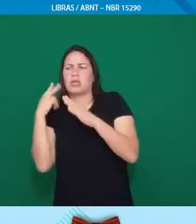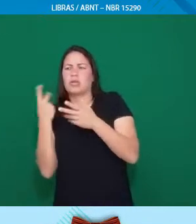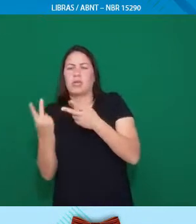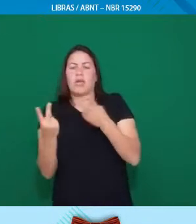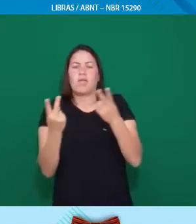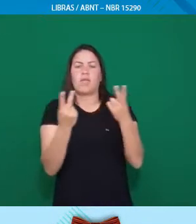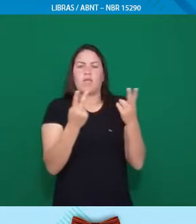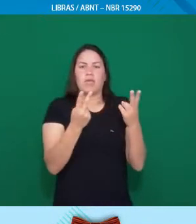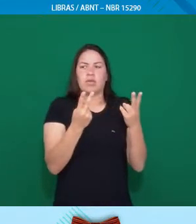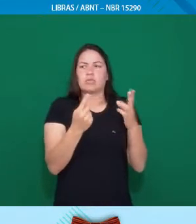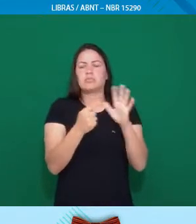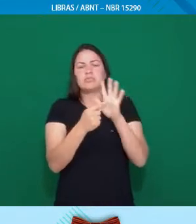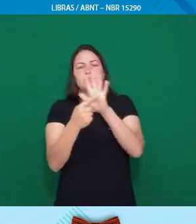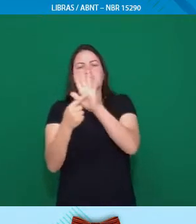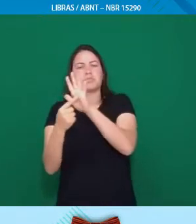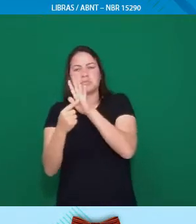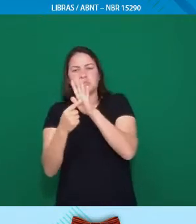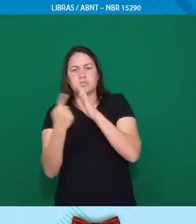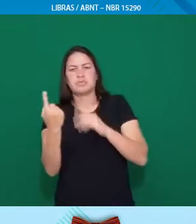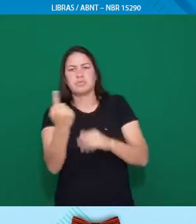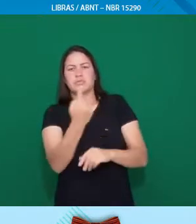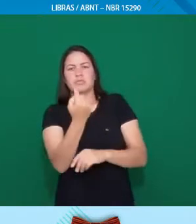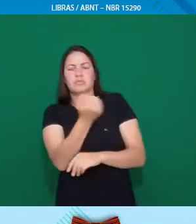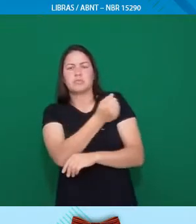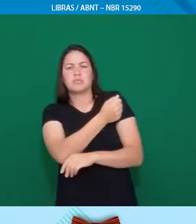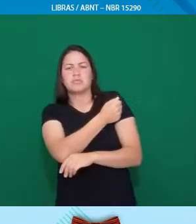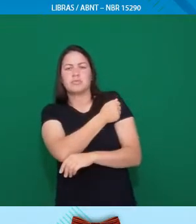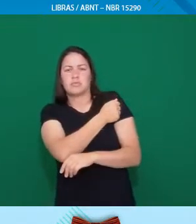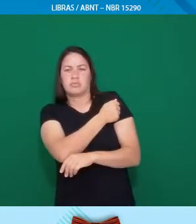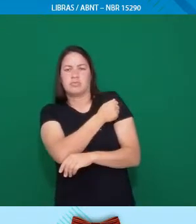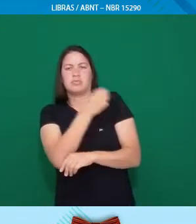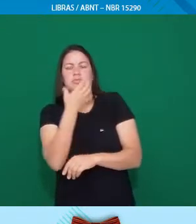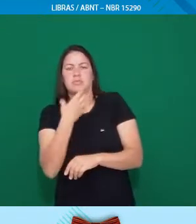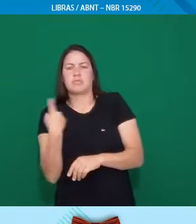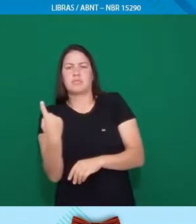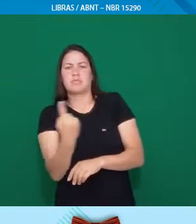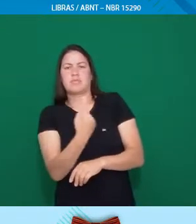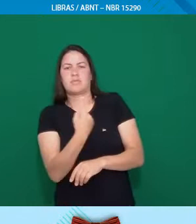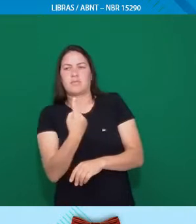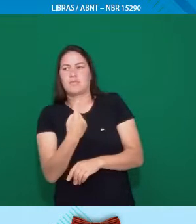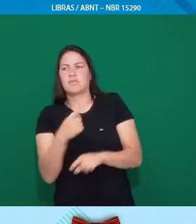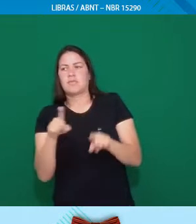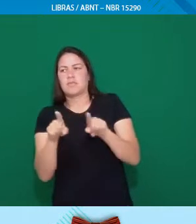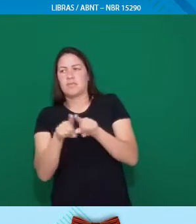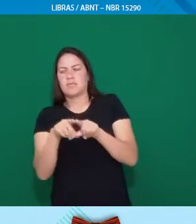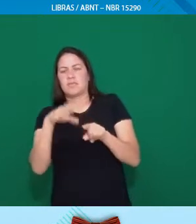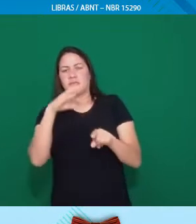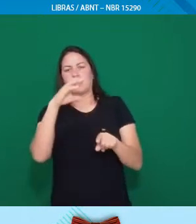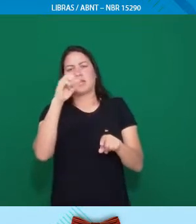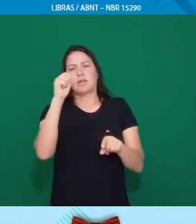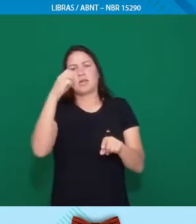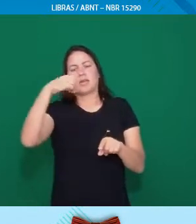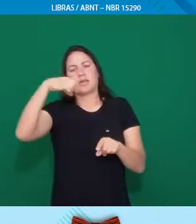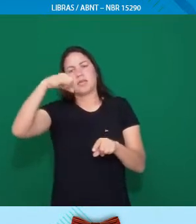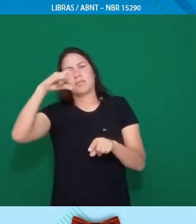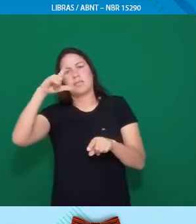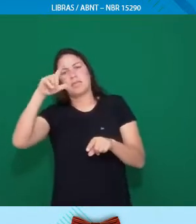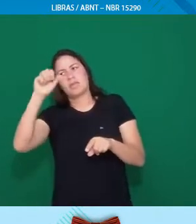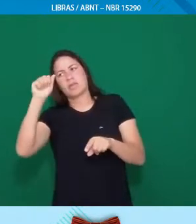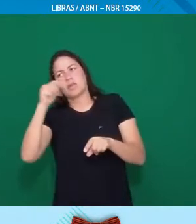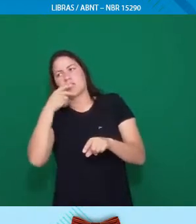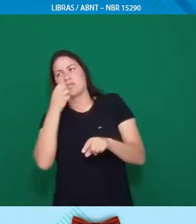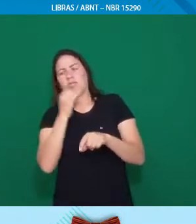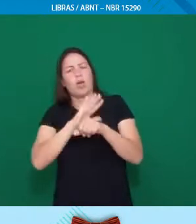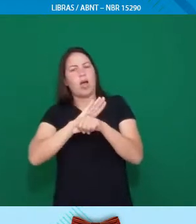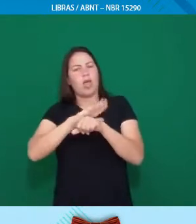então fique à vontade para trazer nossos alunos aqui fazer uma apresentação de Natal para nós também Camila deixar é